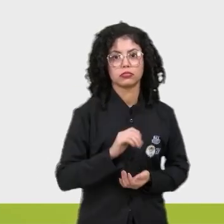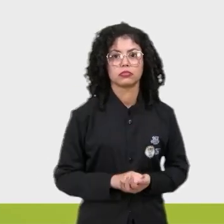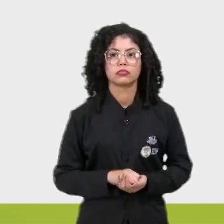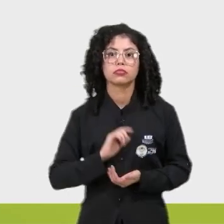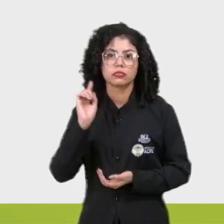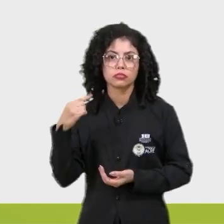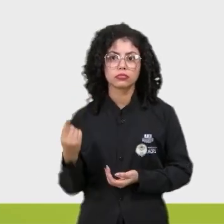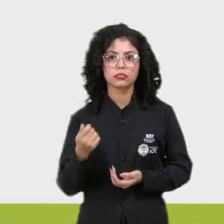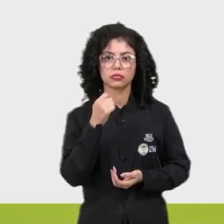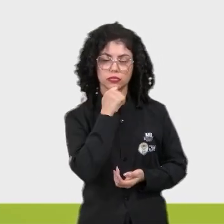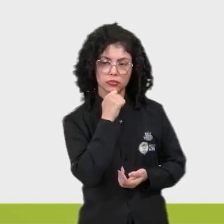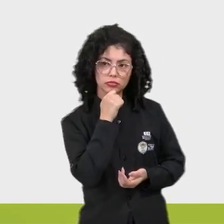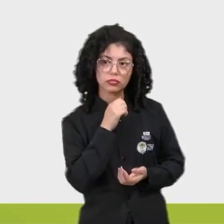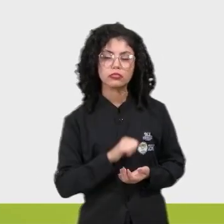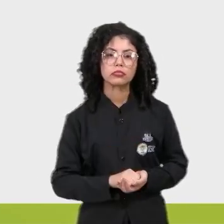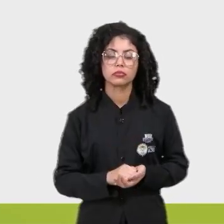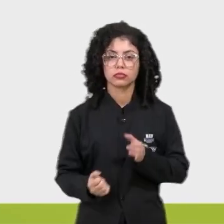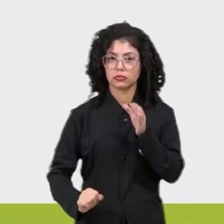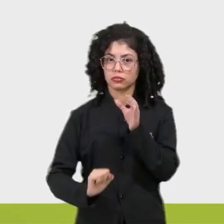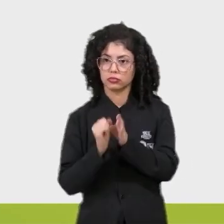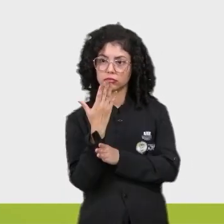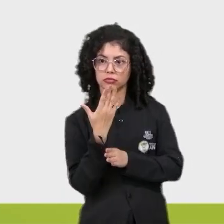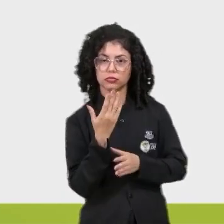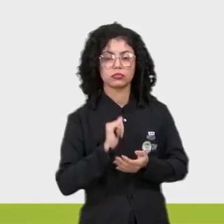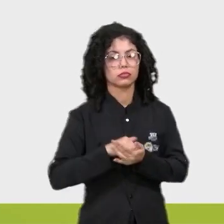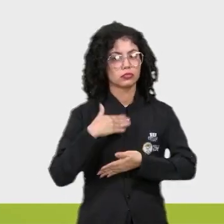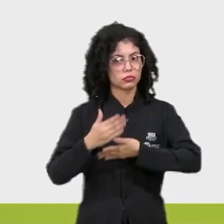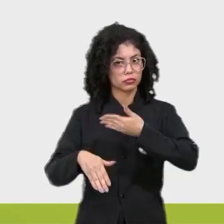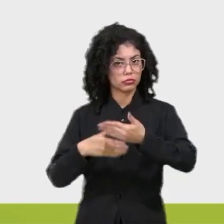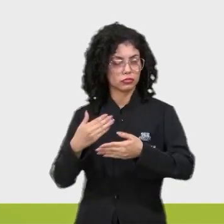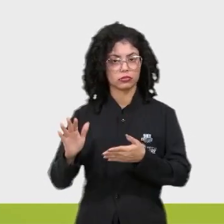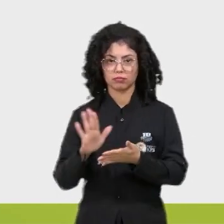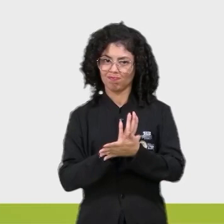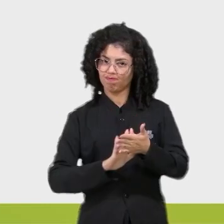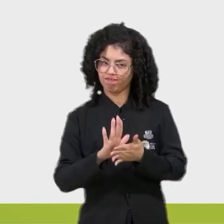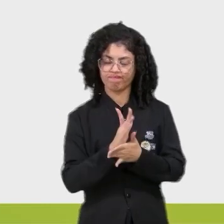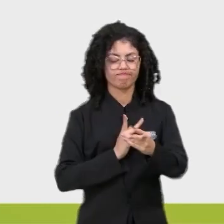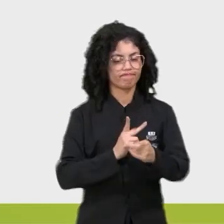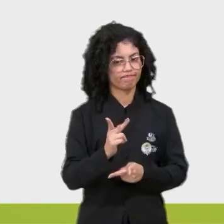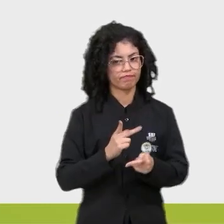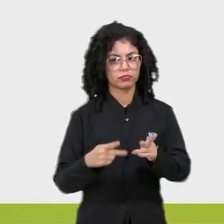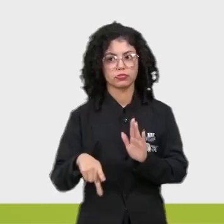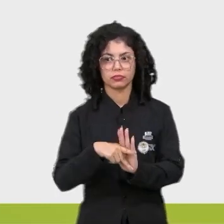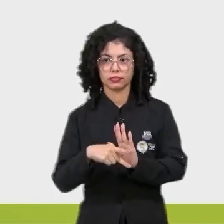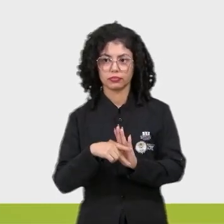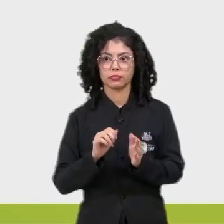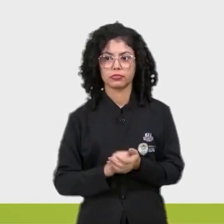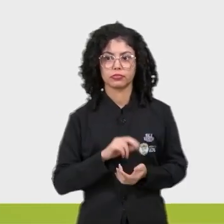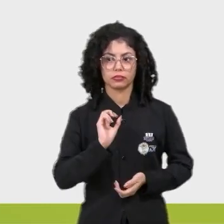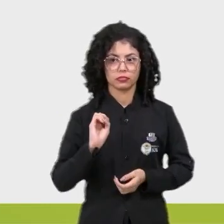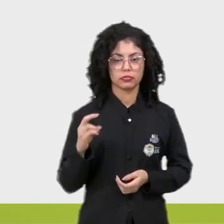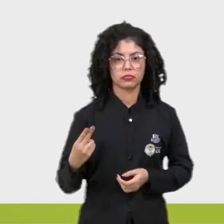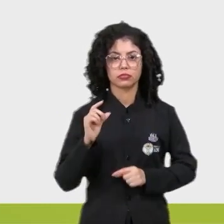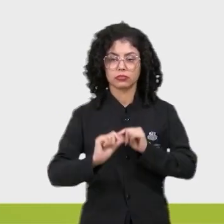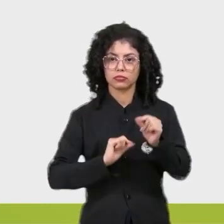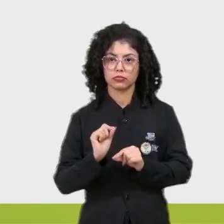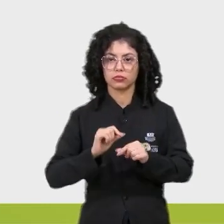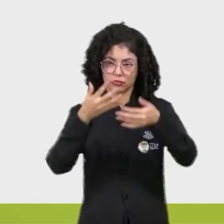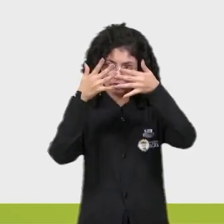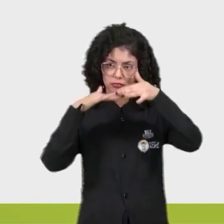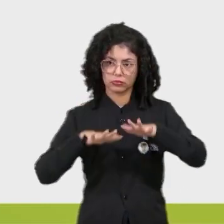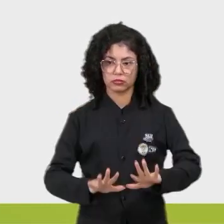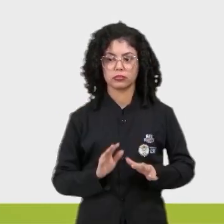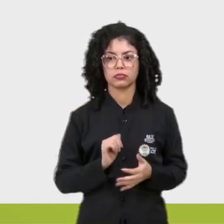São aquelas que emergiram e se desenvolveram sem nenhum tipo de planejamento prévio, ou seja, surgiram